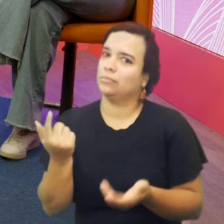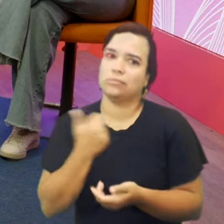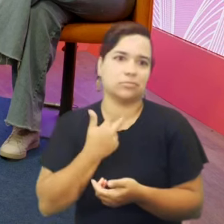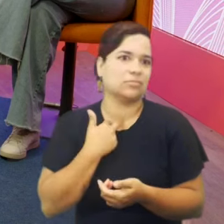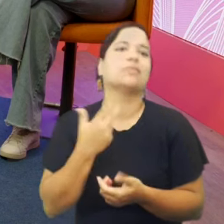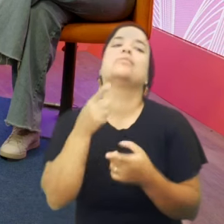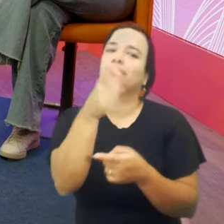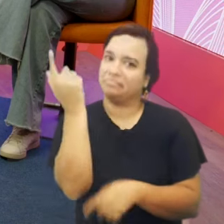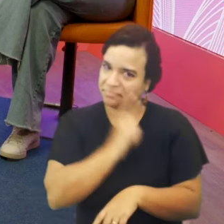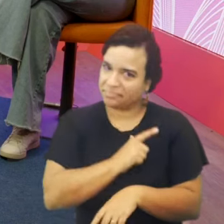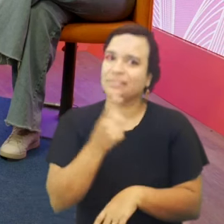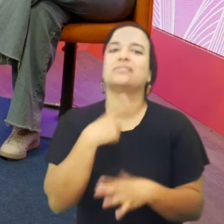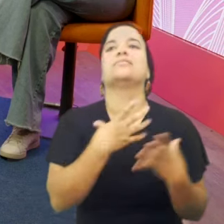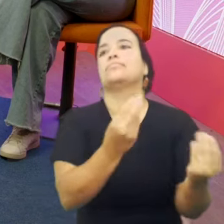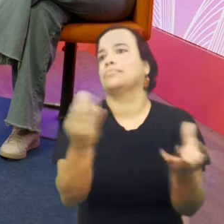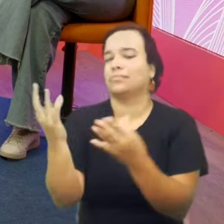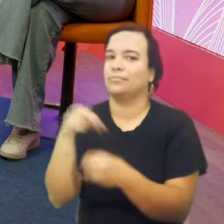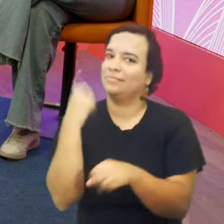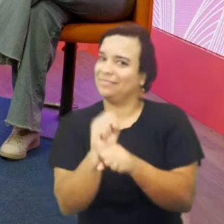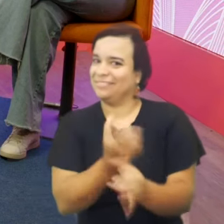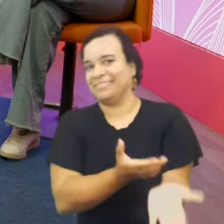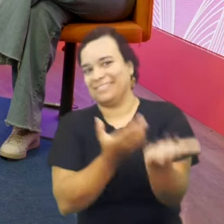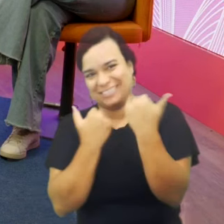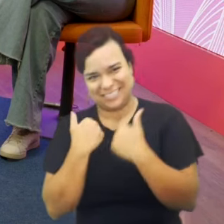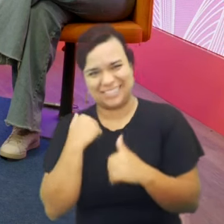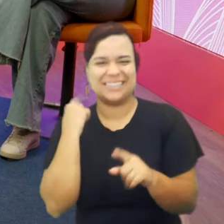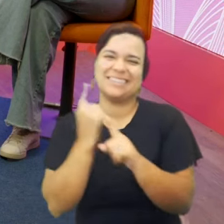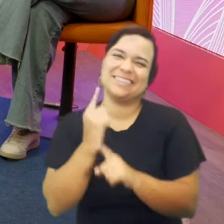Não, tu consegue. Tu consegue, a gente está esperando você